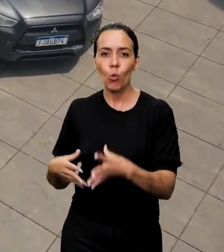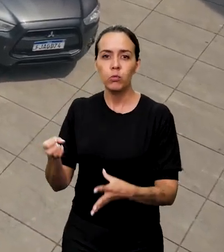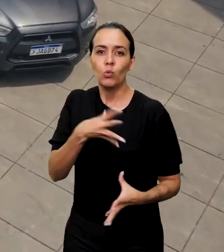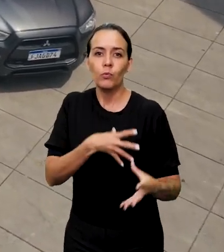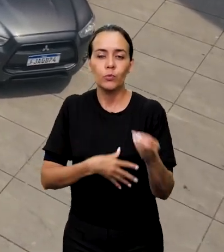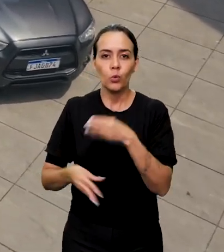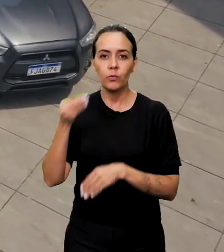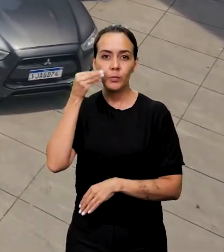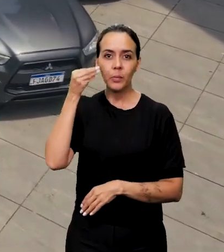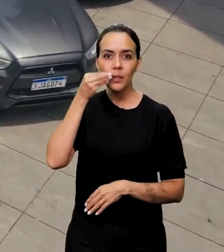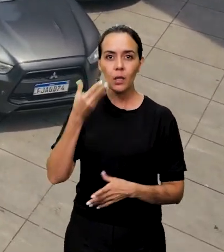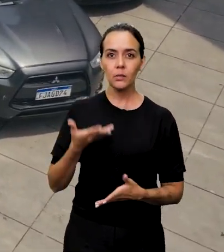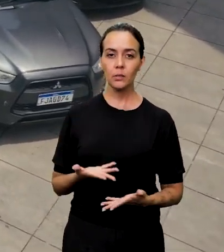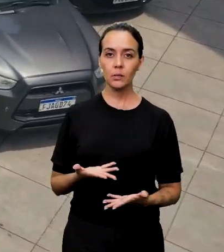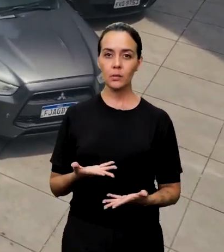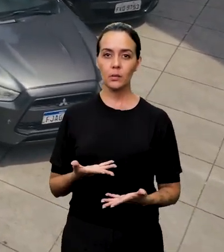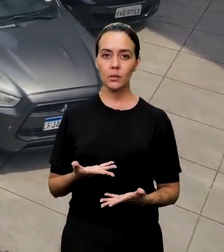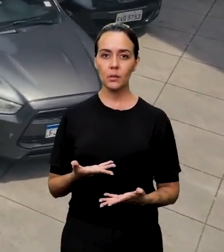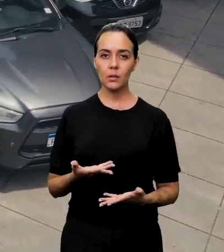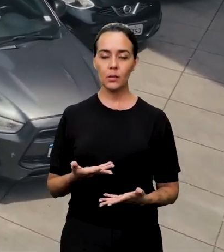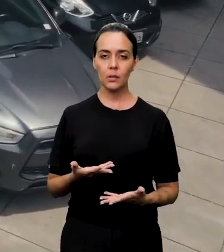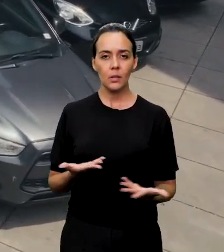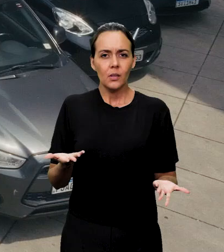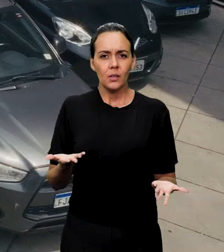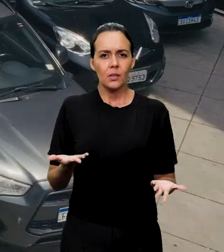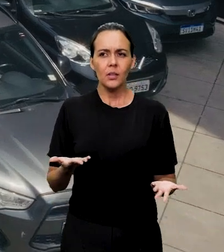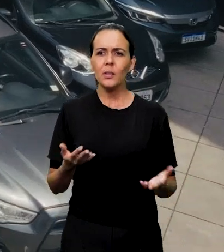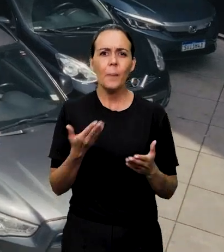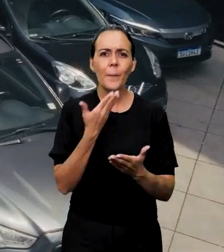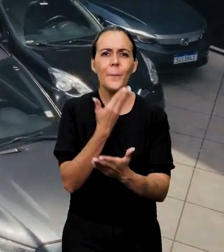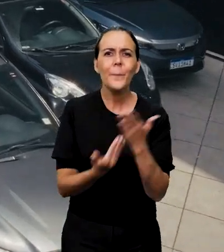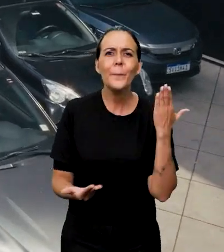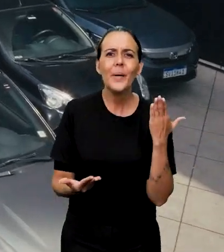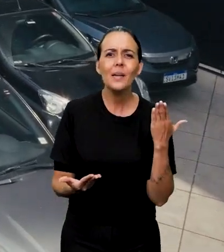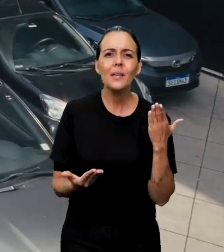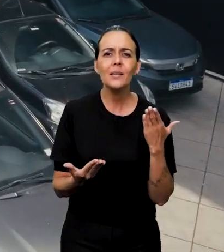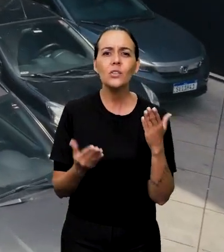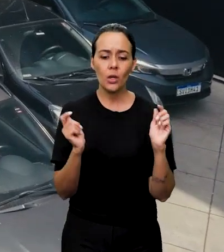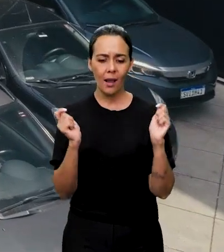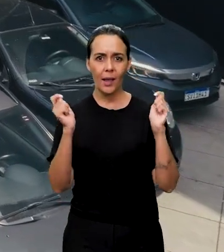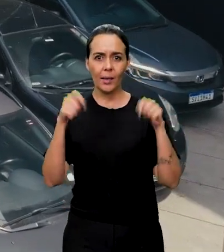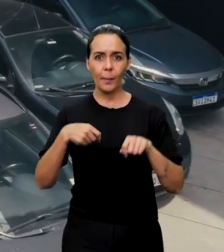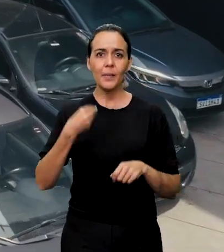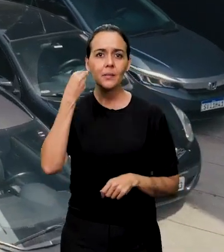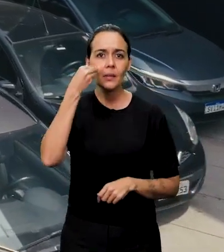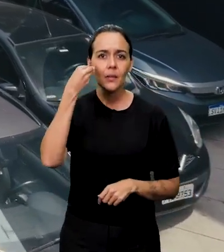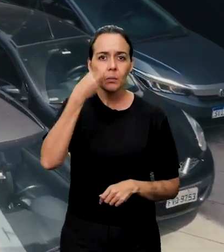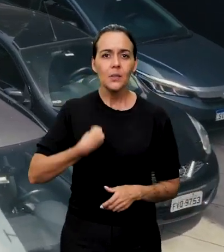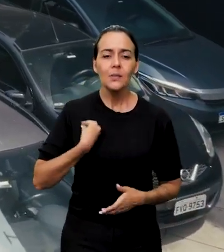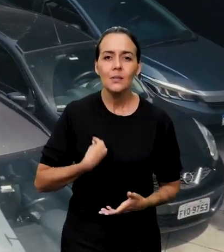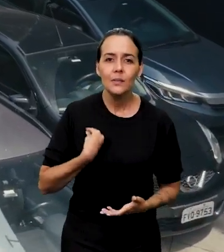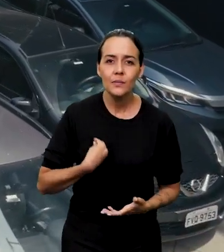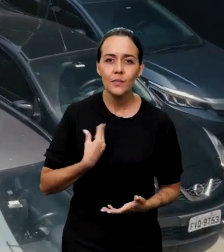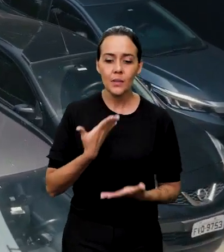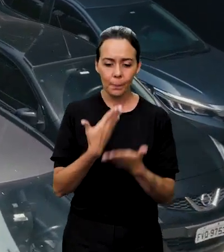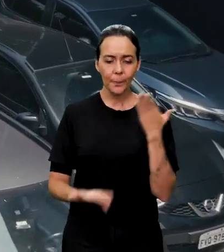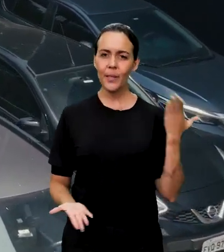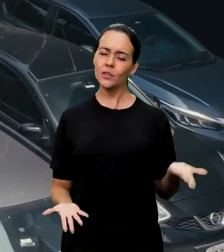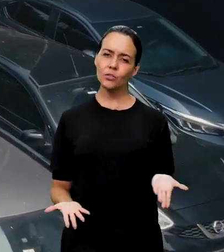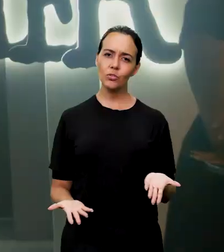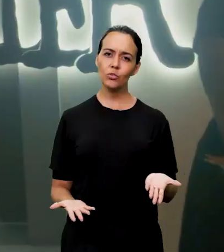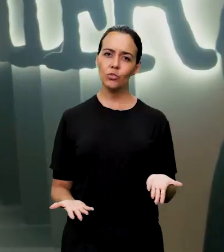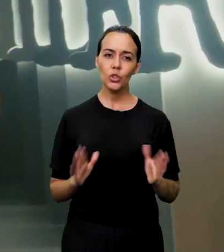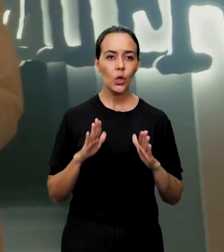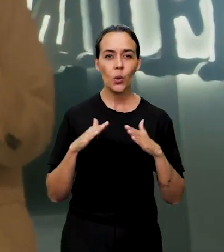outra experiência possa ser melhor. Caminho em direção ao museu. E com isso, a gente vai perdendo a capacidade de viver experiências. O que é a